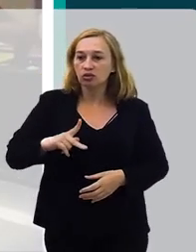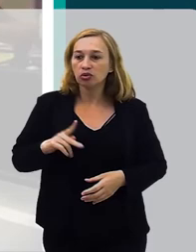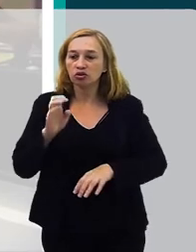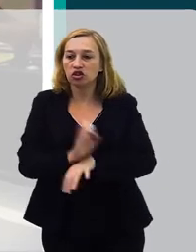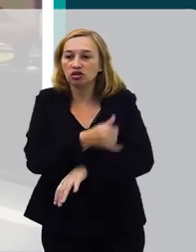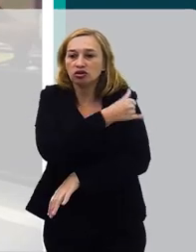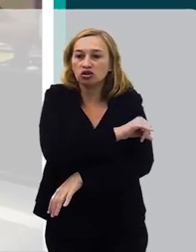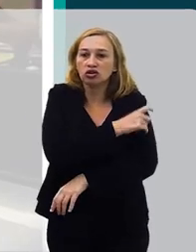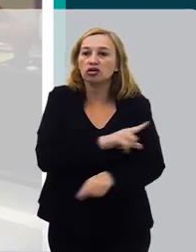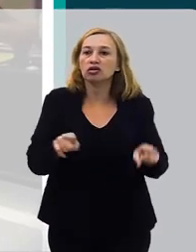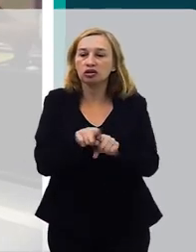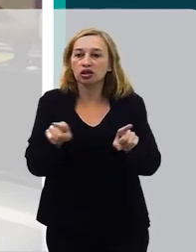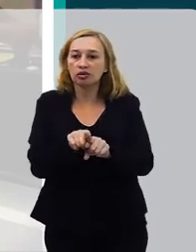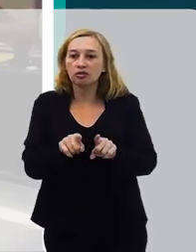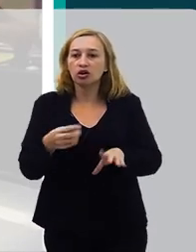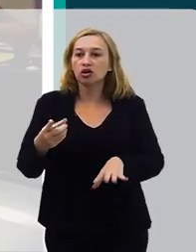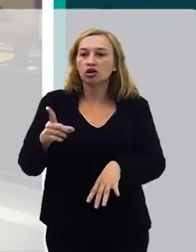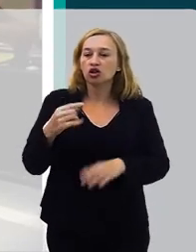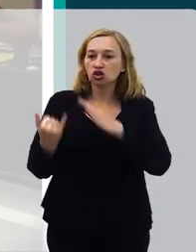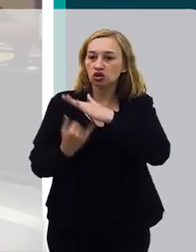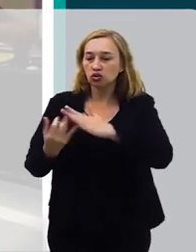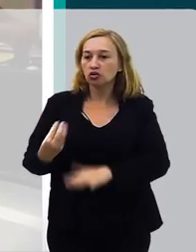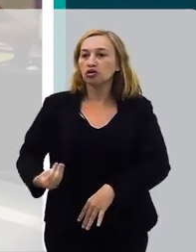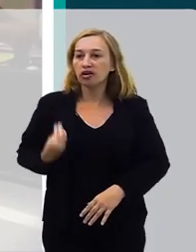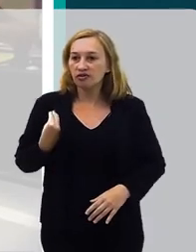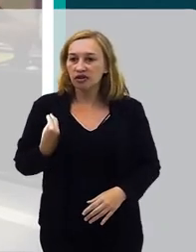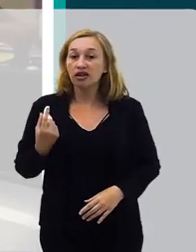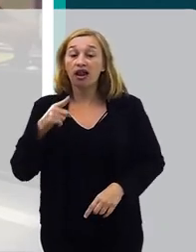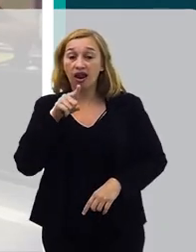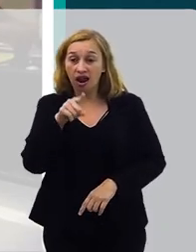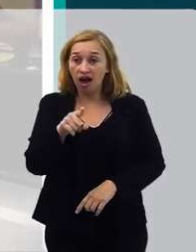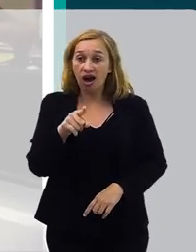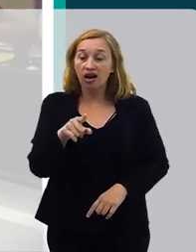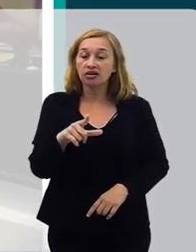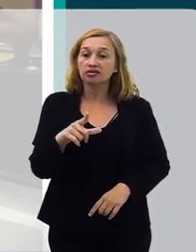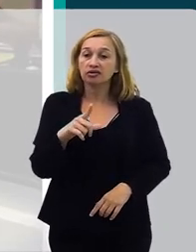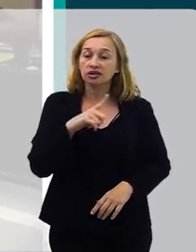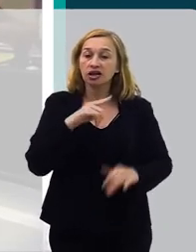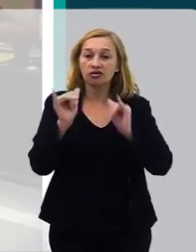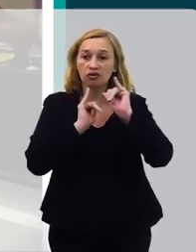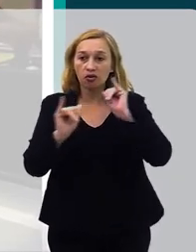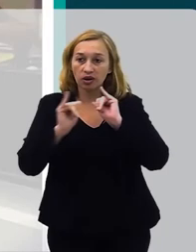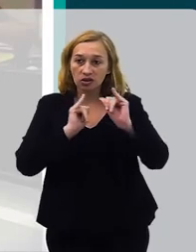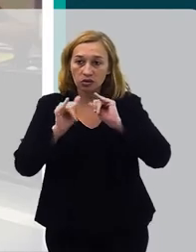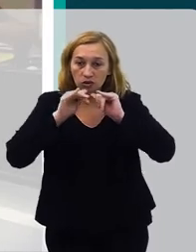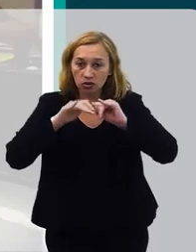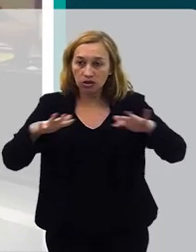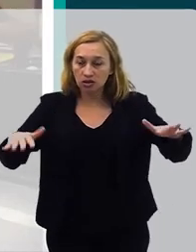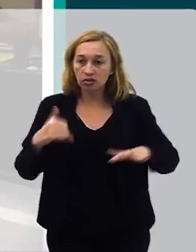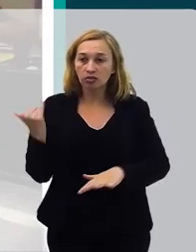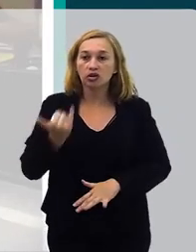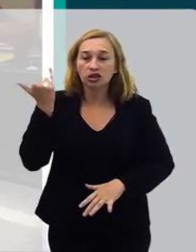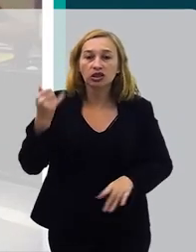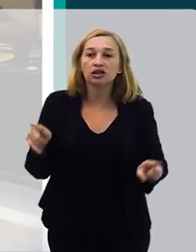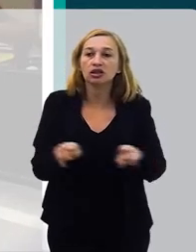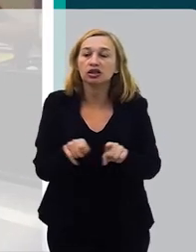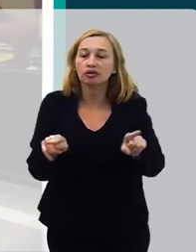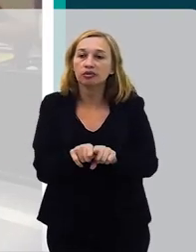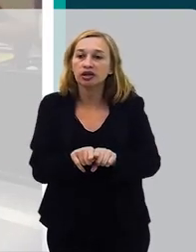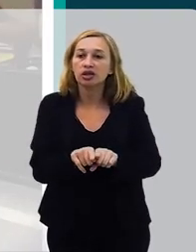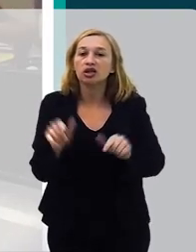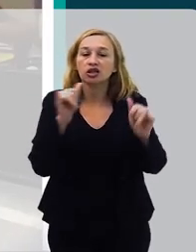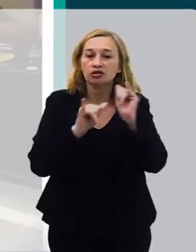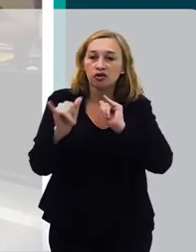Rio de Janeiro, quanto até o Instituto Pela Vida. Lá consta as informações necessárias e